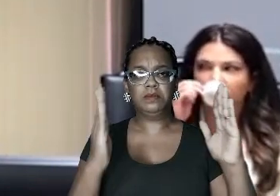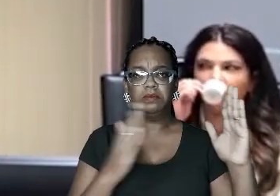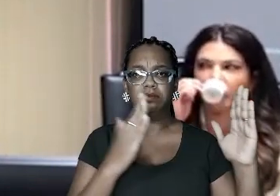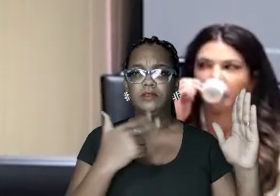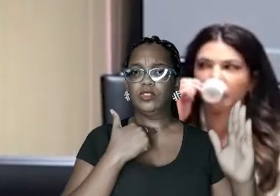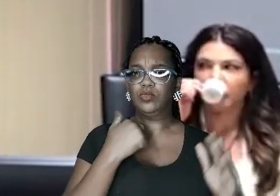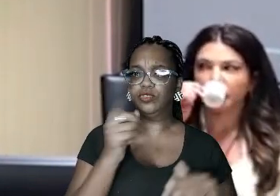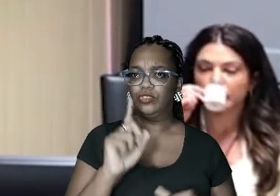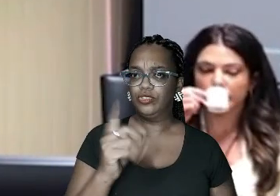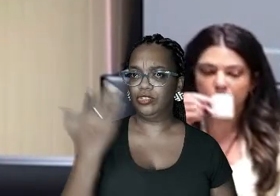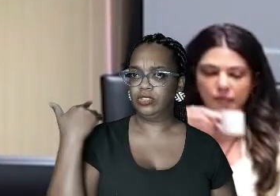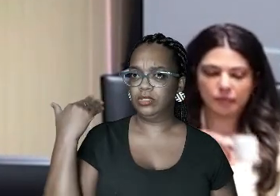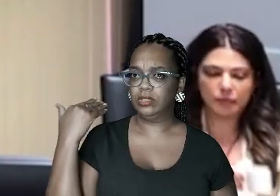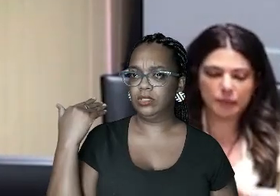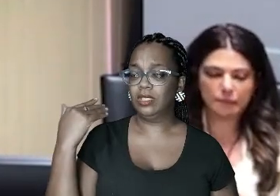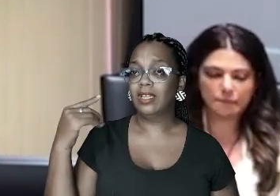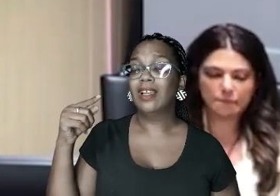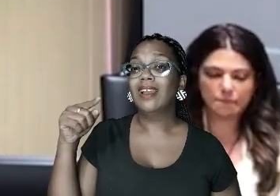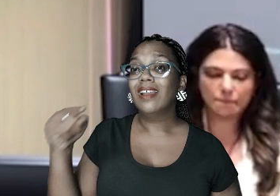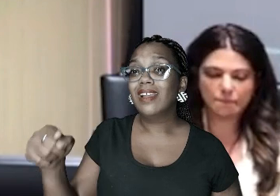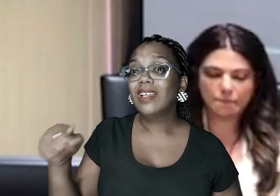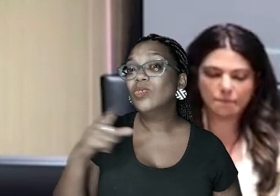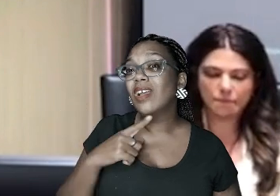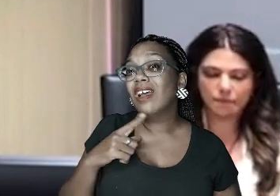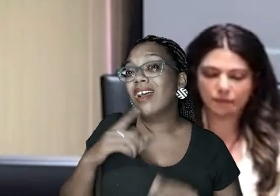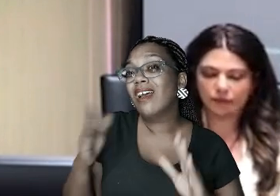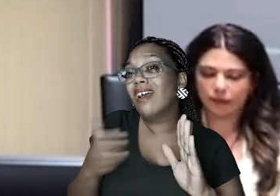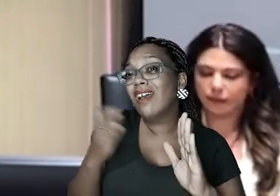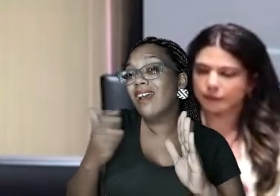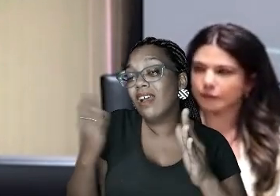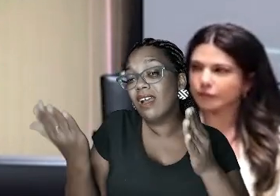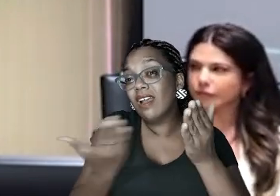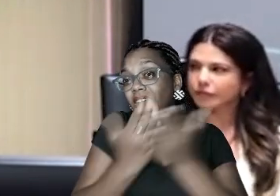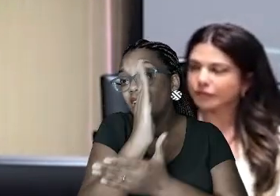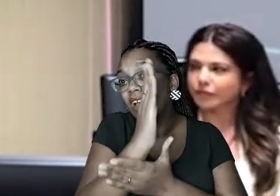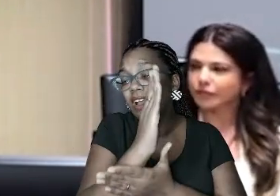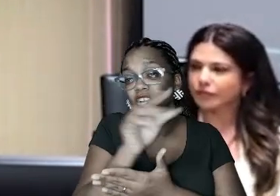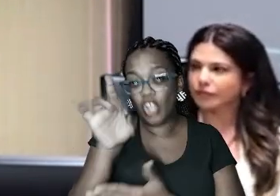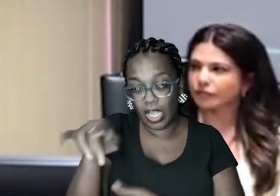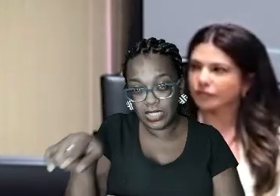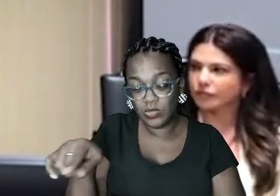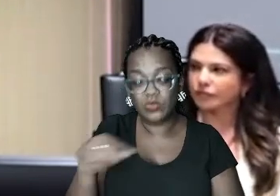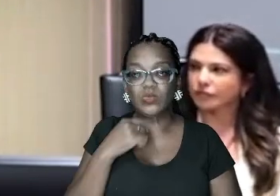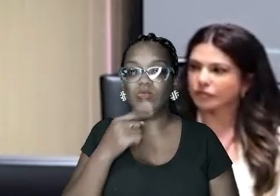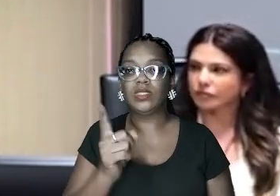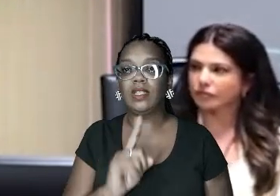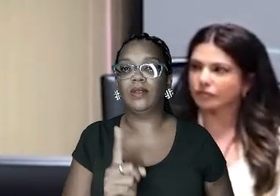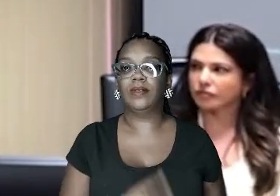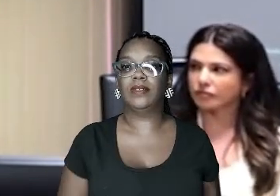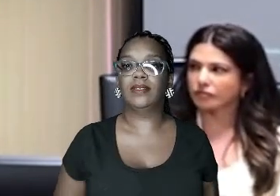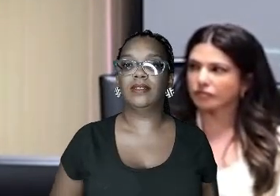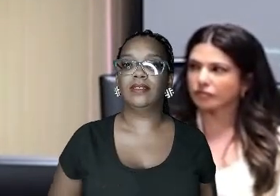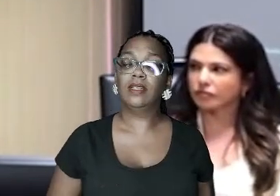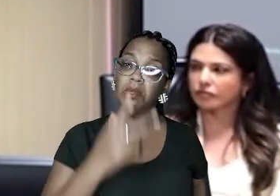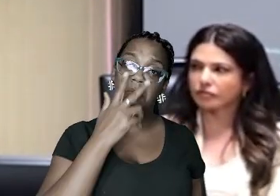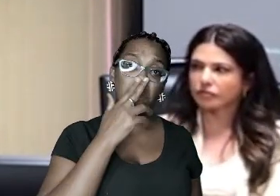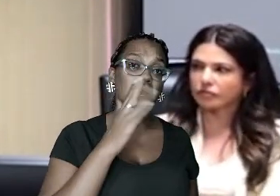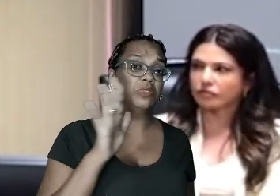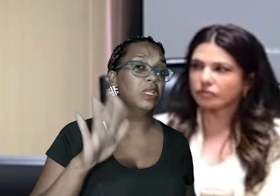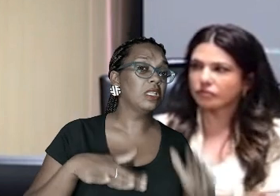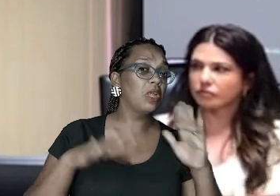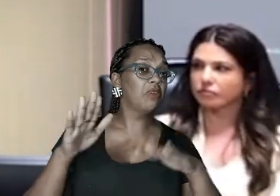operações inclusive períodos em que ordinariamente não poderia isso aqui em seja procedimento sancionador para mim só com isso não